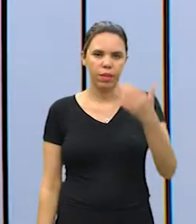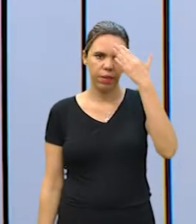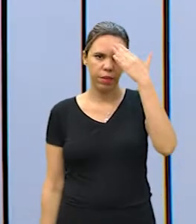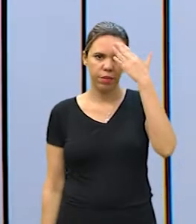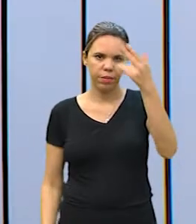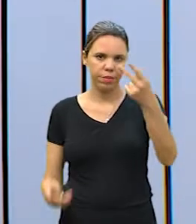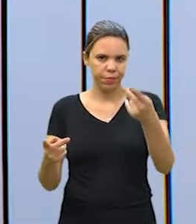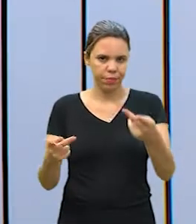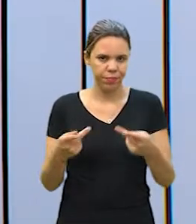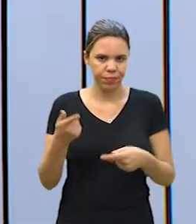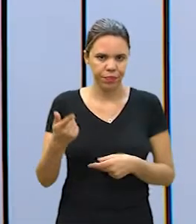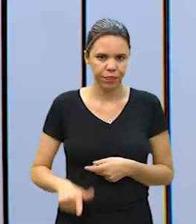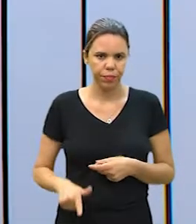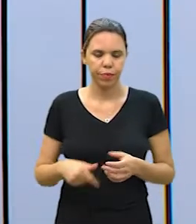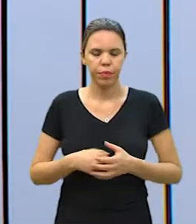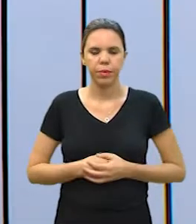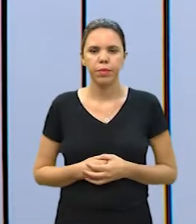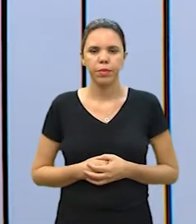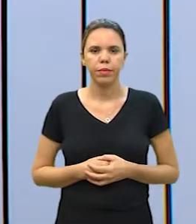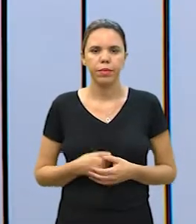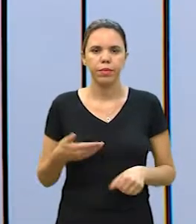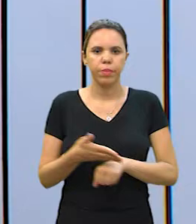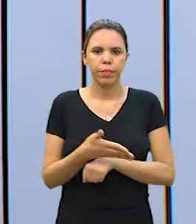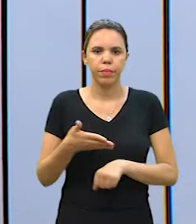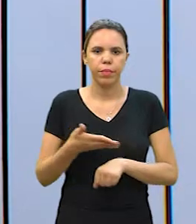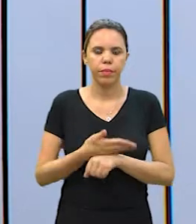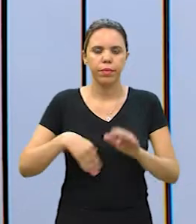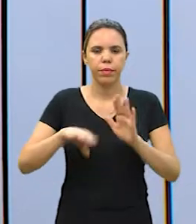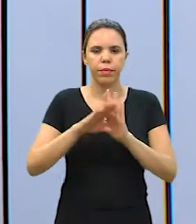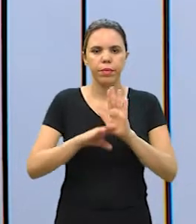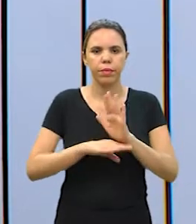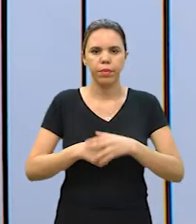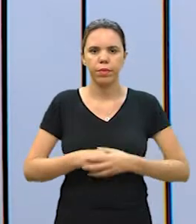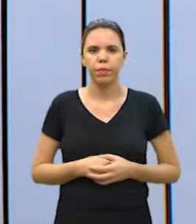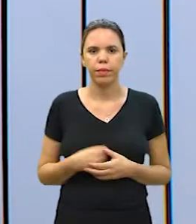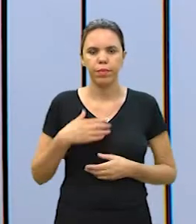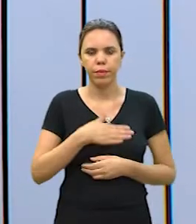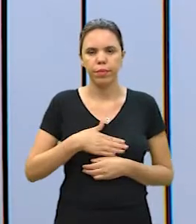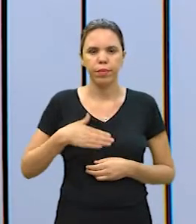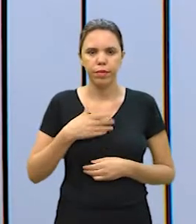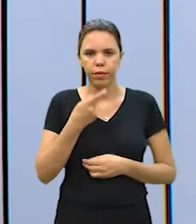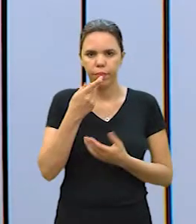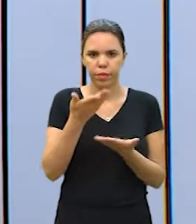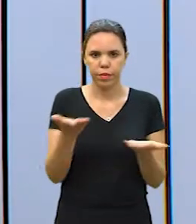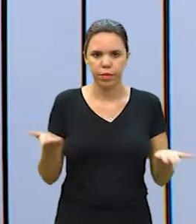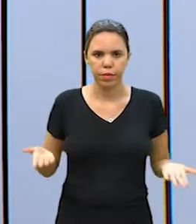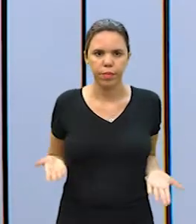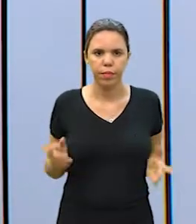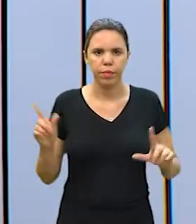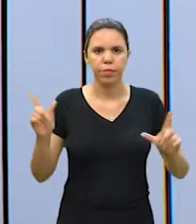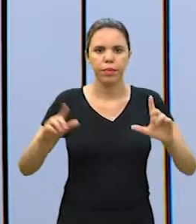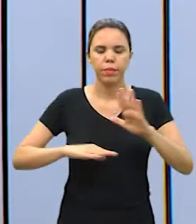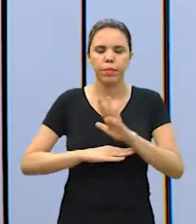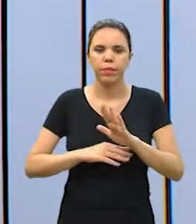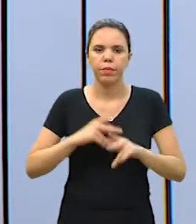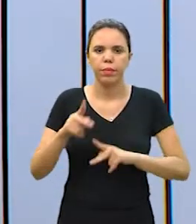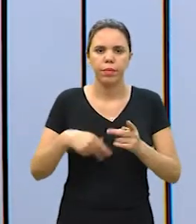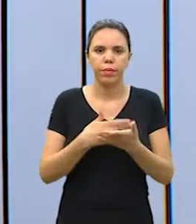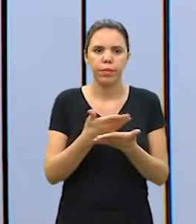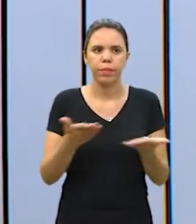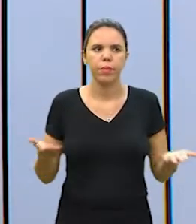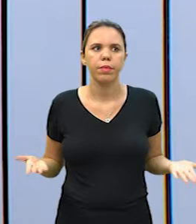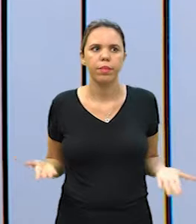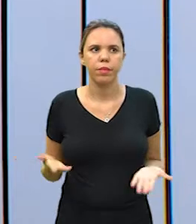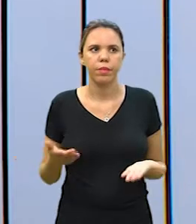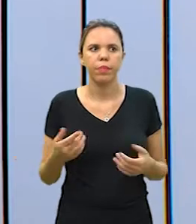eu agradeço pelo convite novamente aqui de estar participando do programa Questão de Ordem. É um prazer estar falando aqui com vocês da TV Câmara, com a